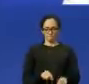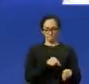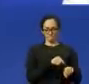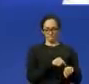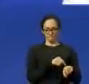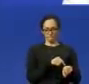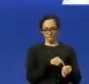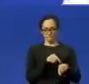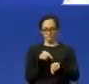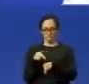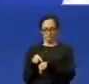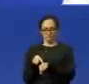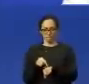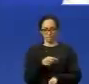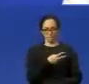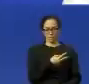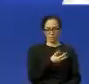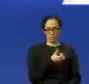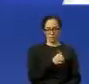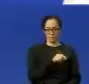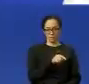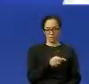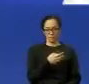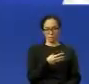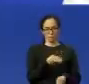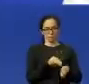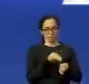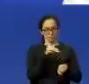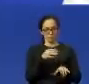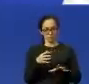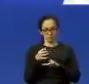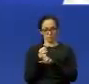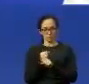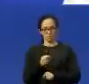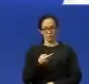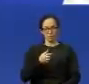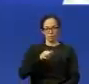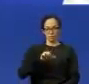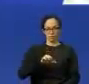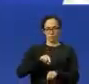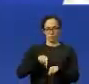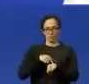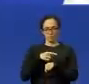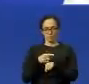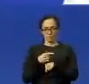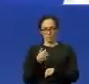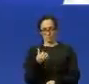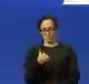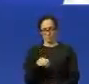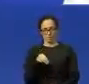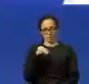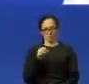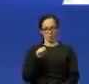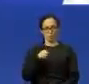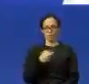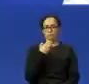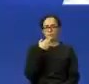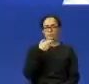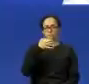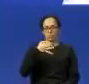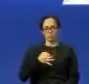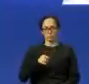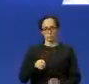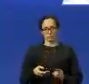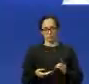18h40 mais 26,3 minutos, nos dá aproximadamente 19 horas e 6 minutos, chegando como resposta D para a